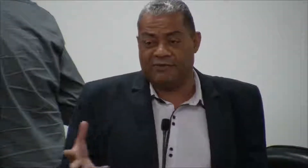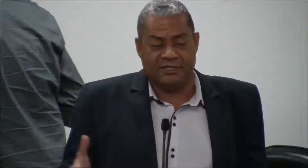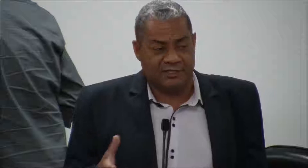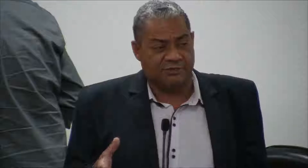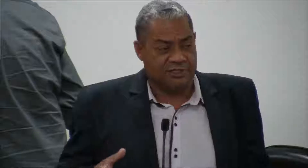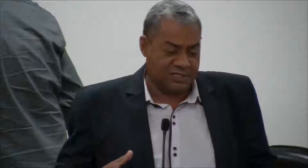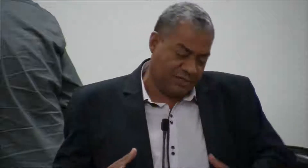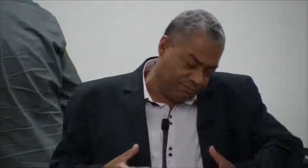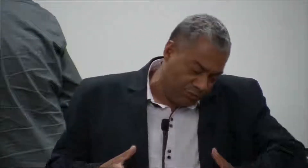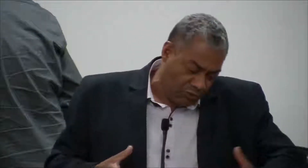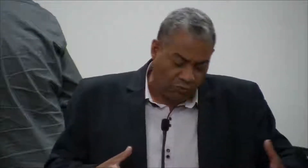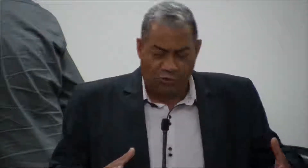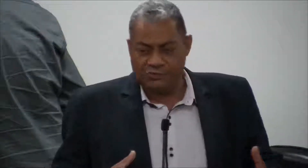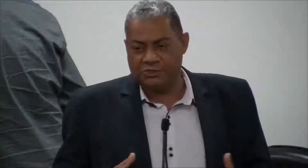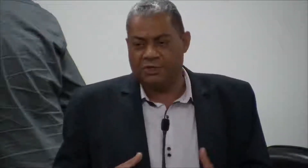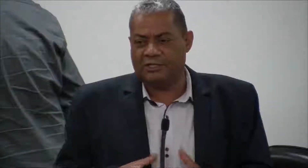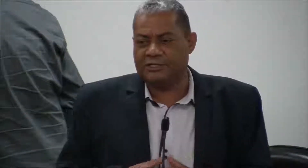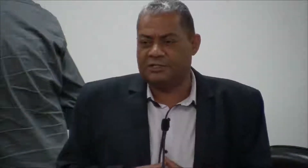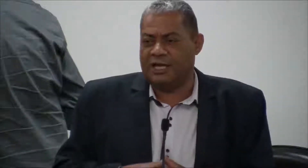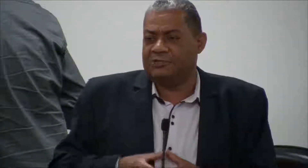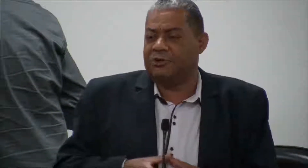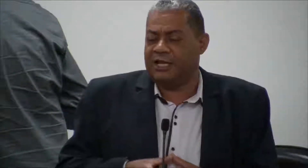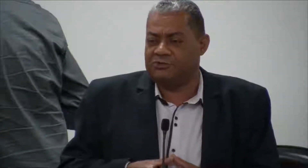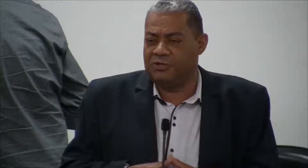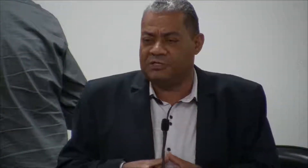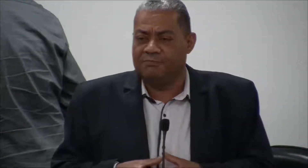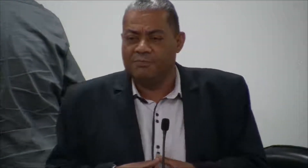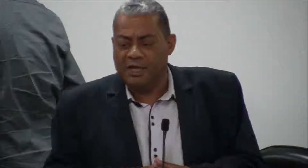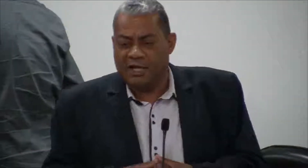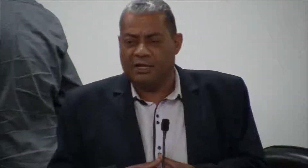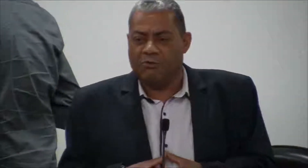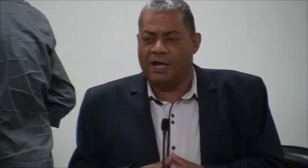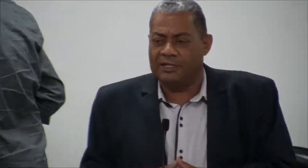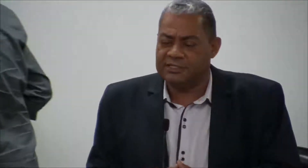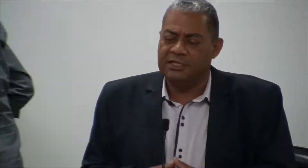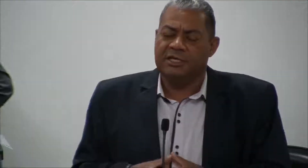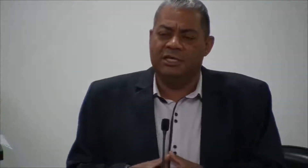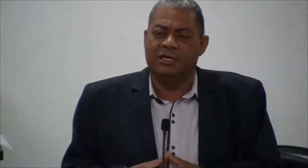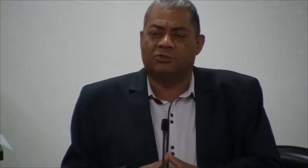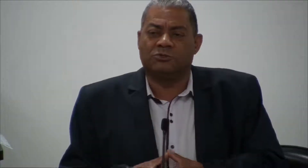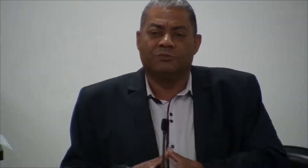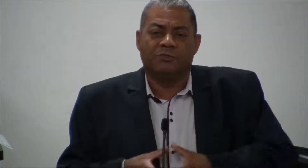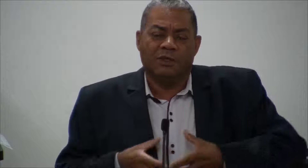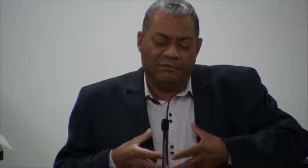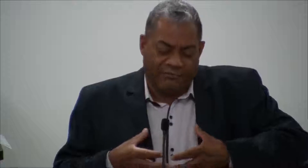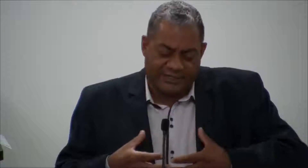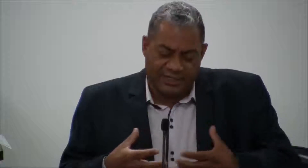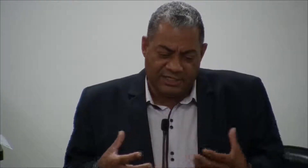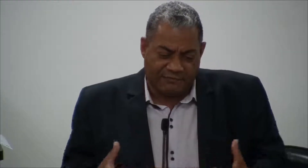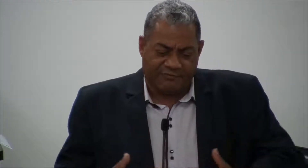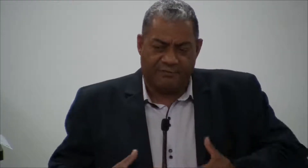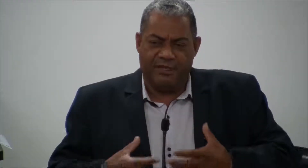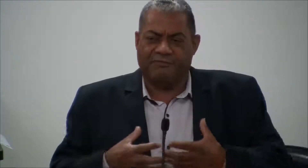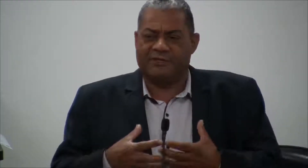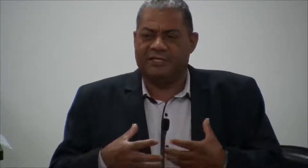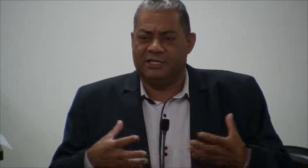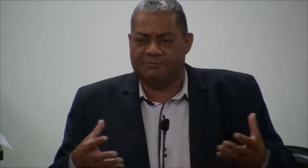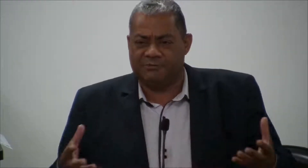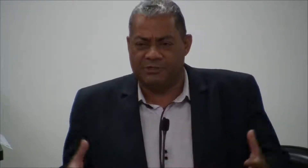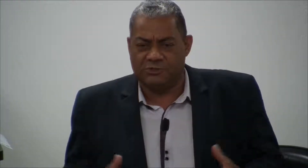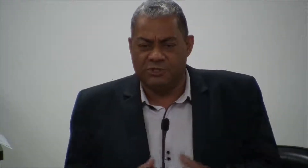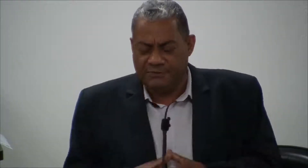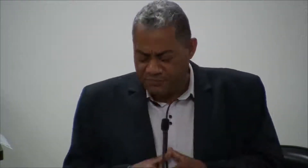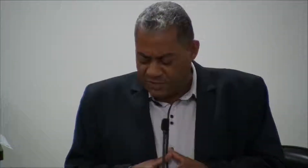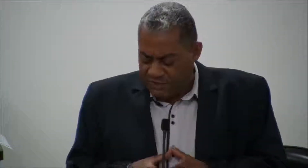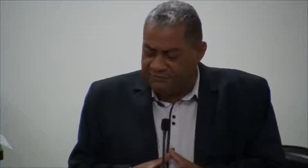carteira de vacinação esteja com as notações adequadas, e isso facilita para a família, facilita